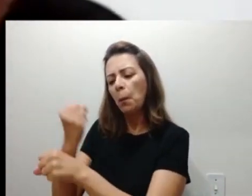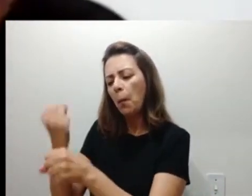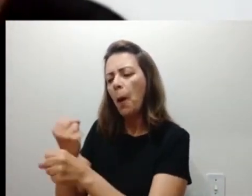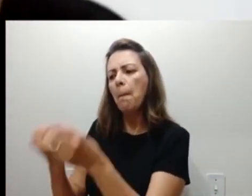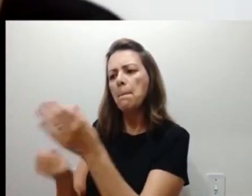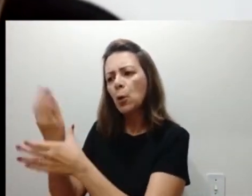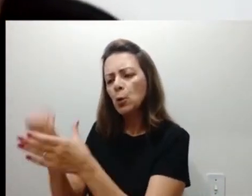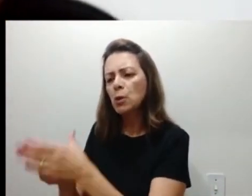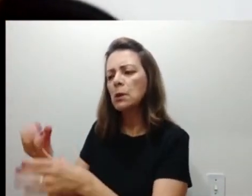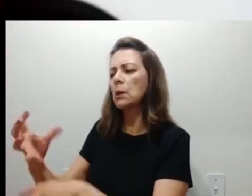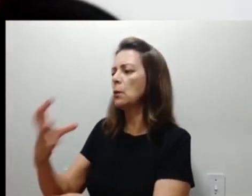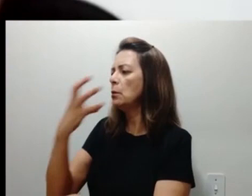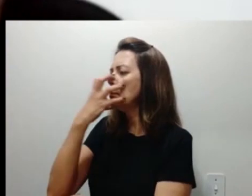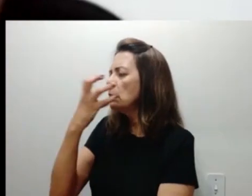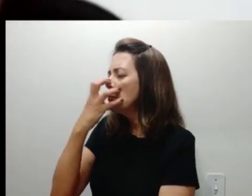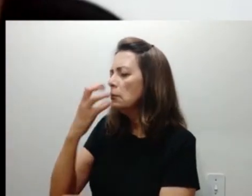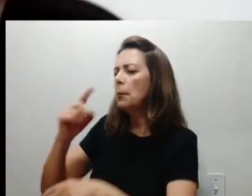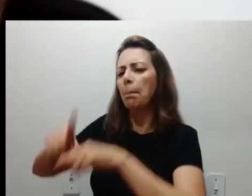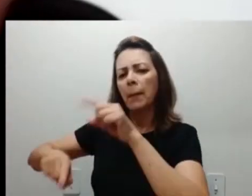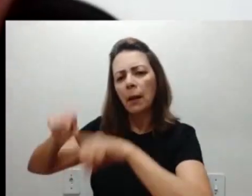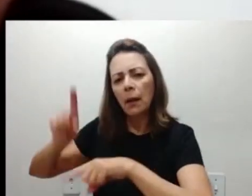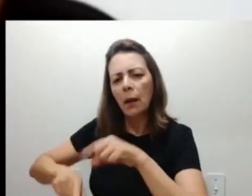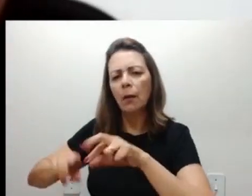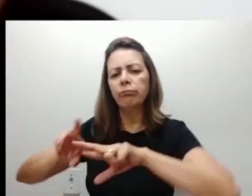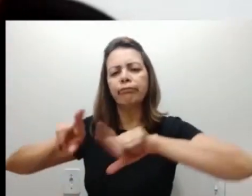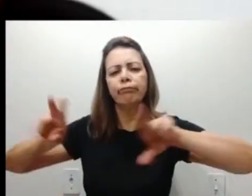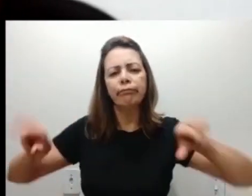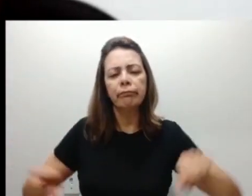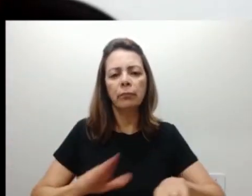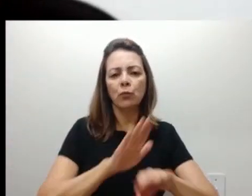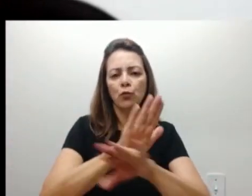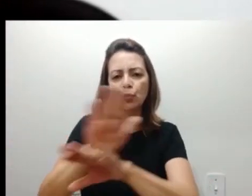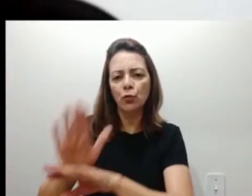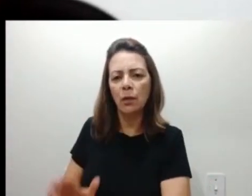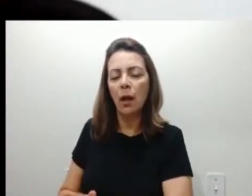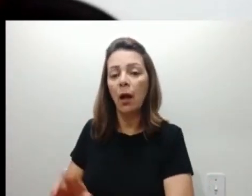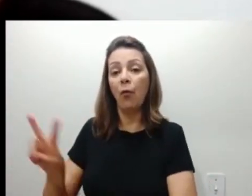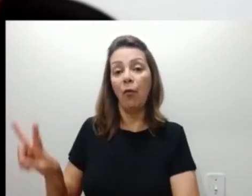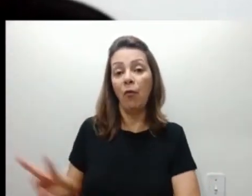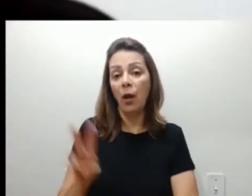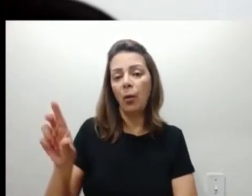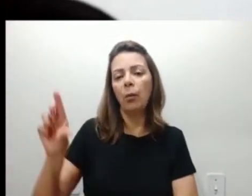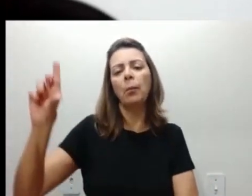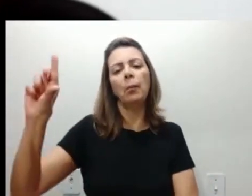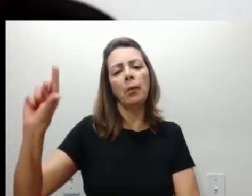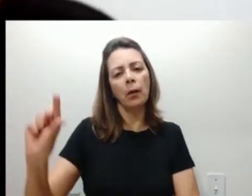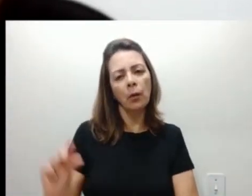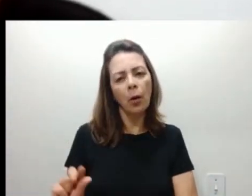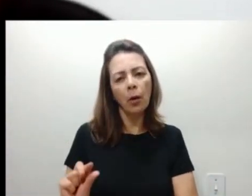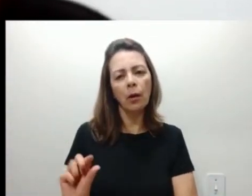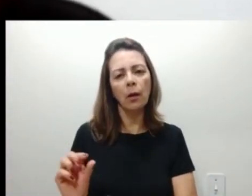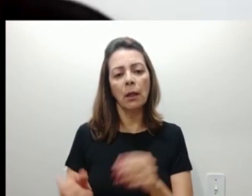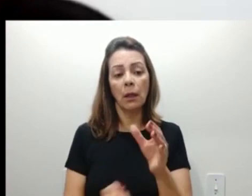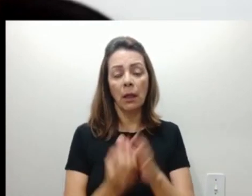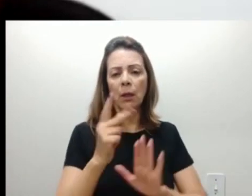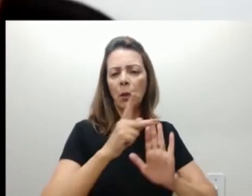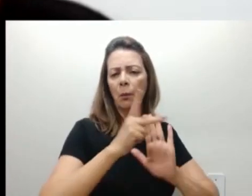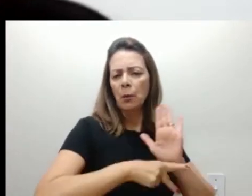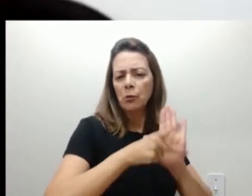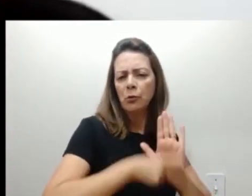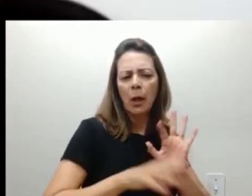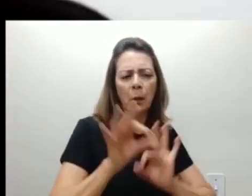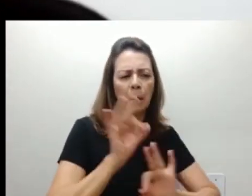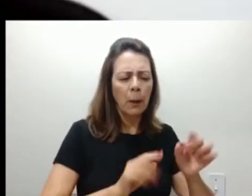equipamentos que teriam que ser importados com preços muito menores, possibilitando projetos, reparando